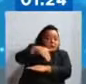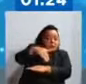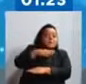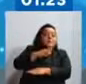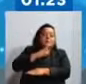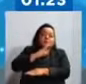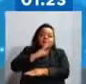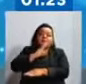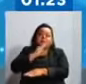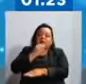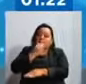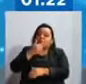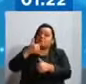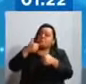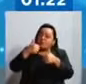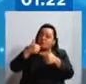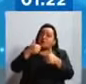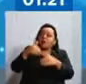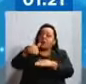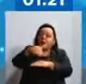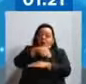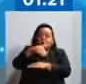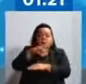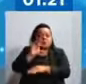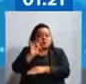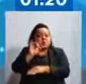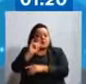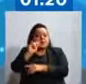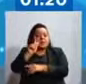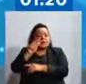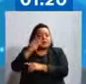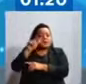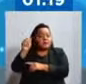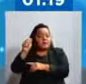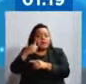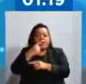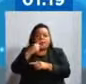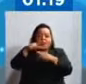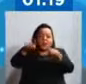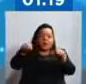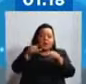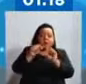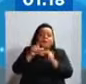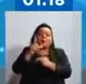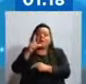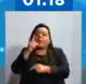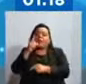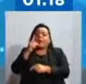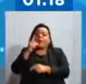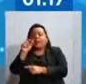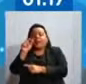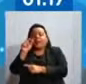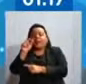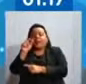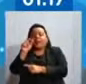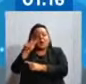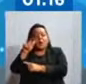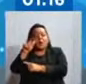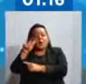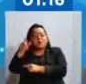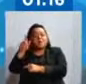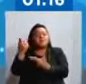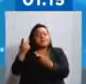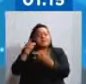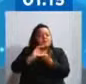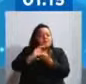conheço muito bem a rua, não só aí no Igarapé. O Igarapé, Lagoa e o Lagoinha ficou na promessa que ter o recurso, fizeram a